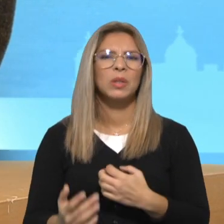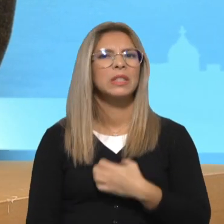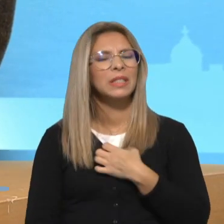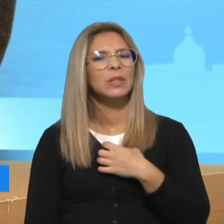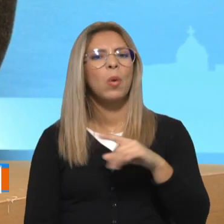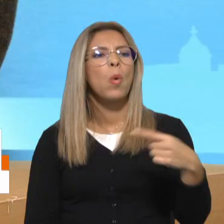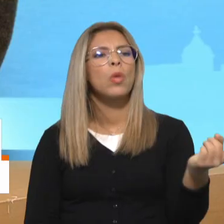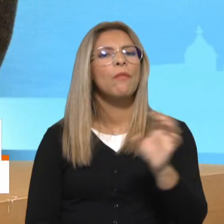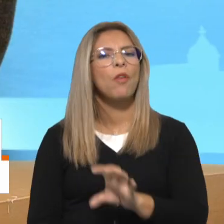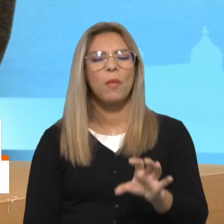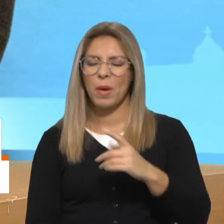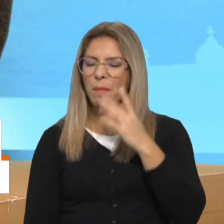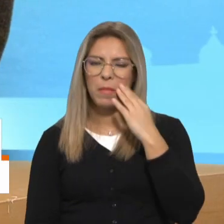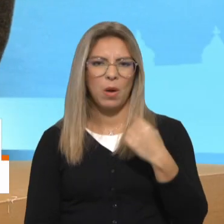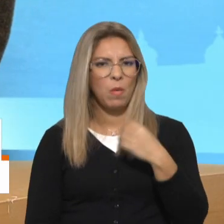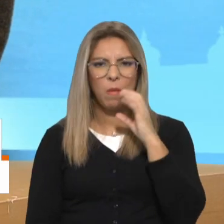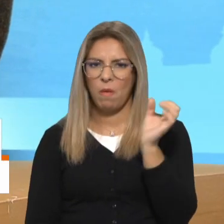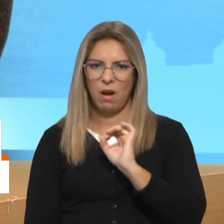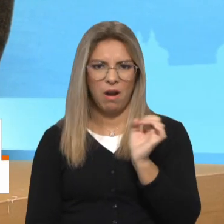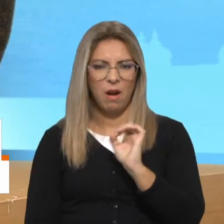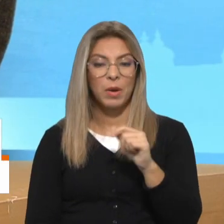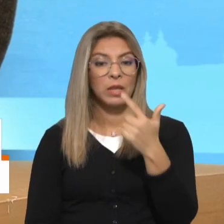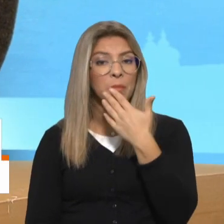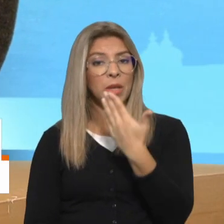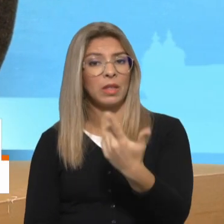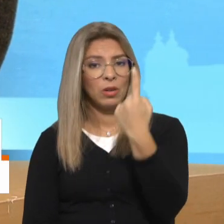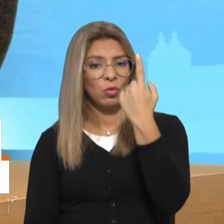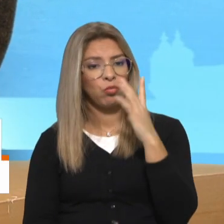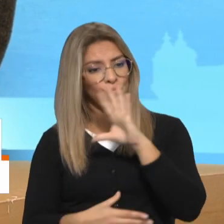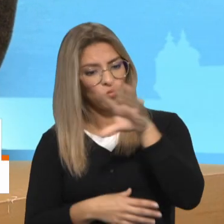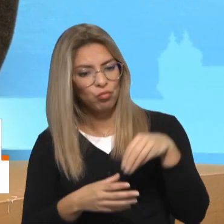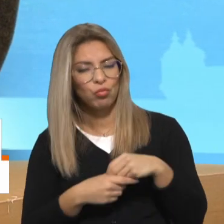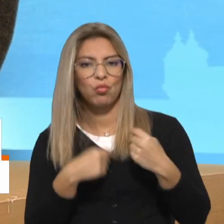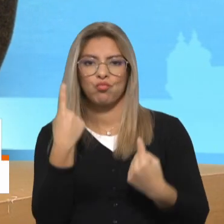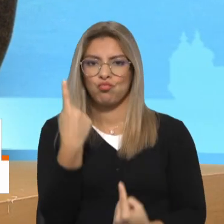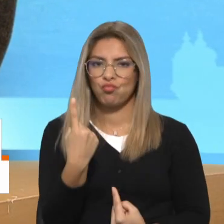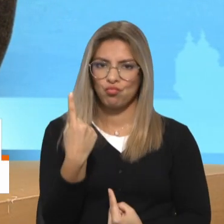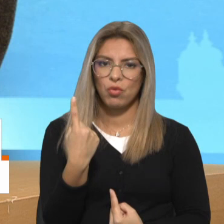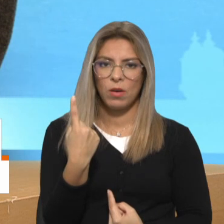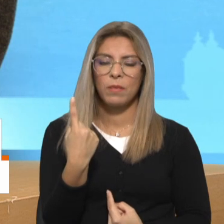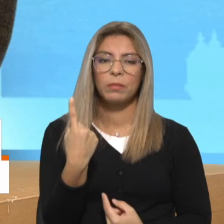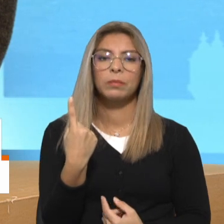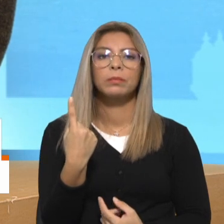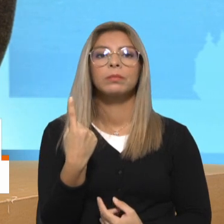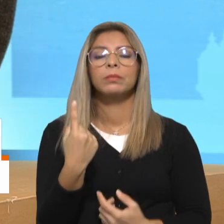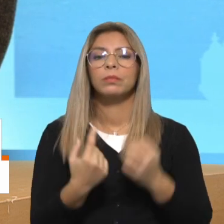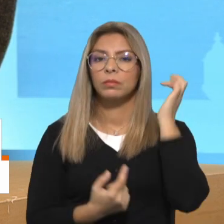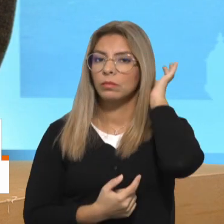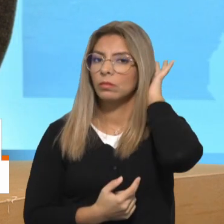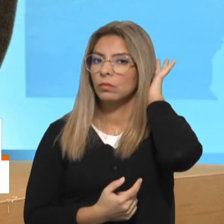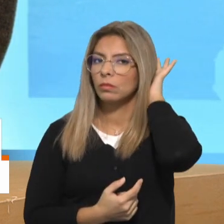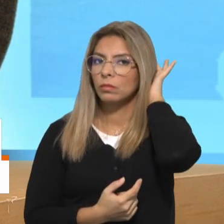maneira. Quer dizer, o que Jesus pediu foi para que todos sejam um, todos os seus discípulos sejam um. E nós,